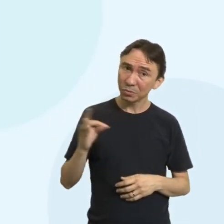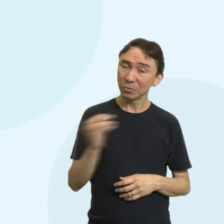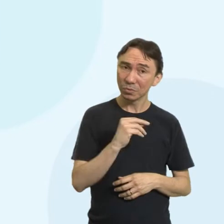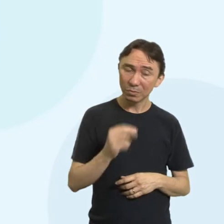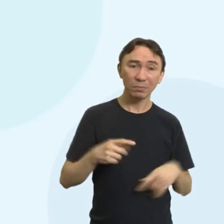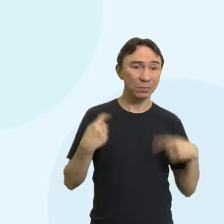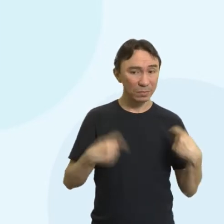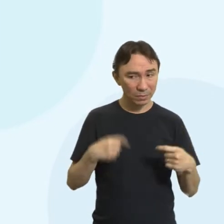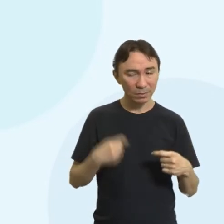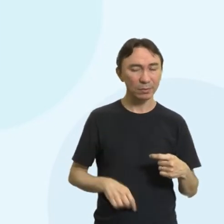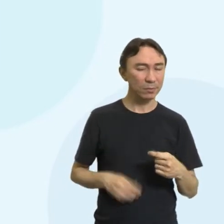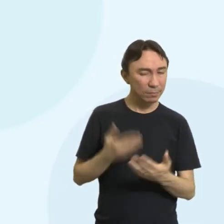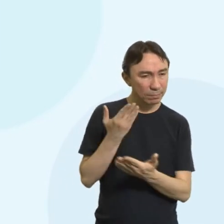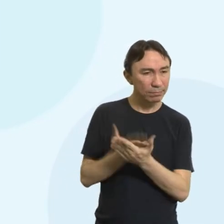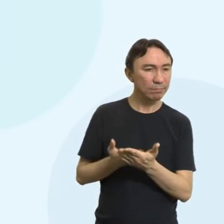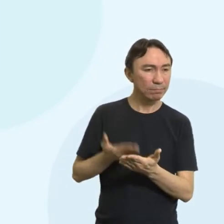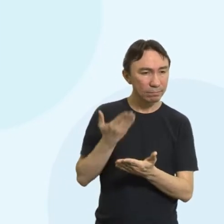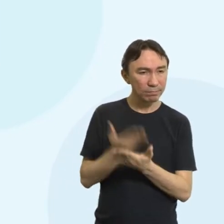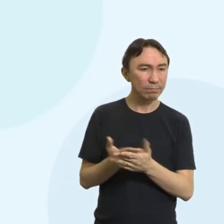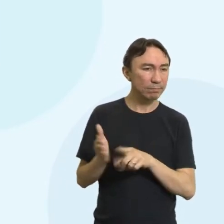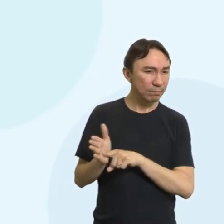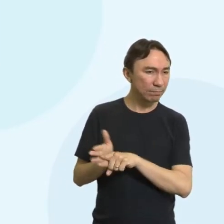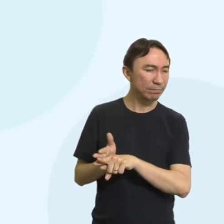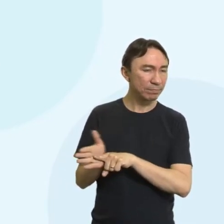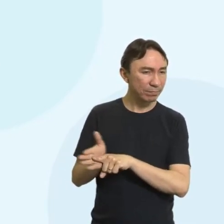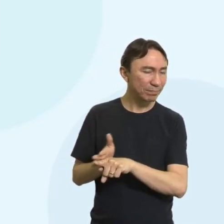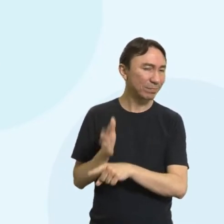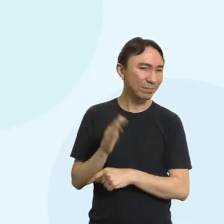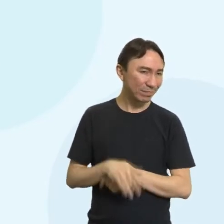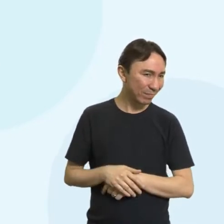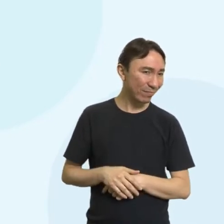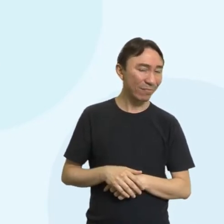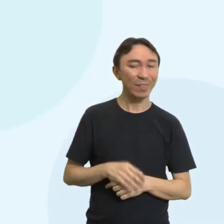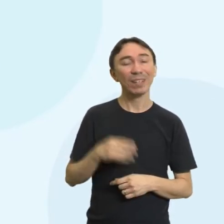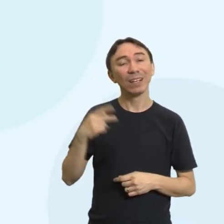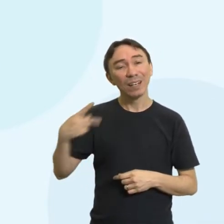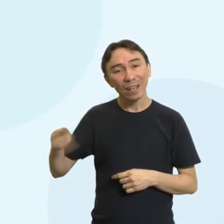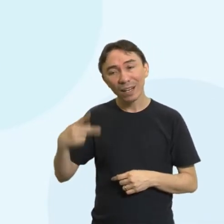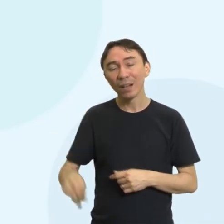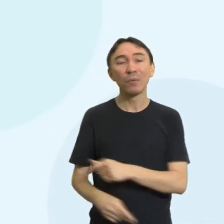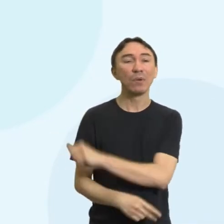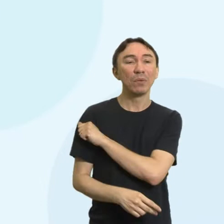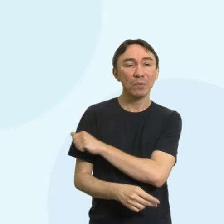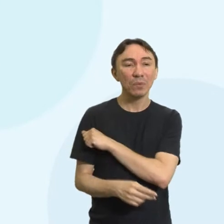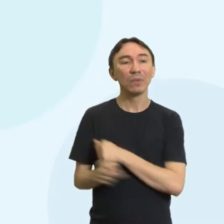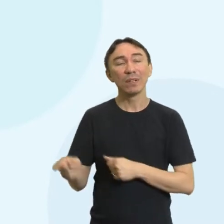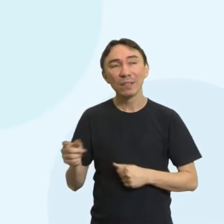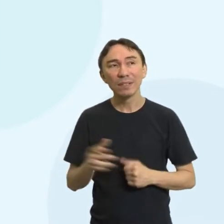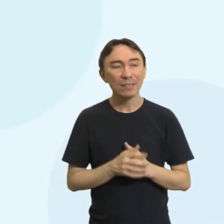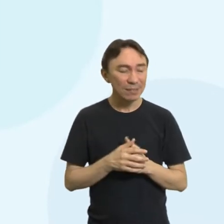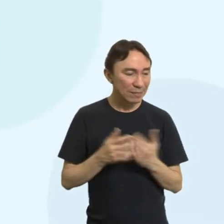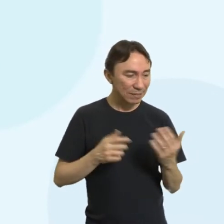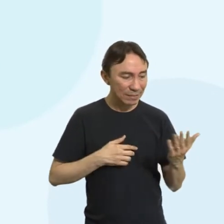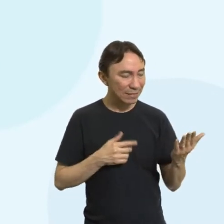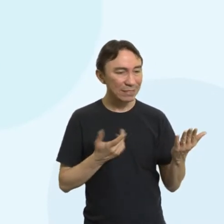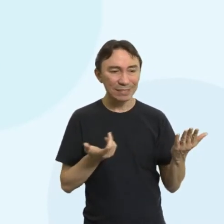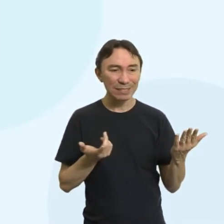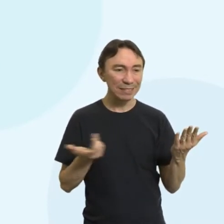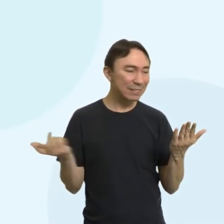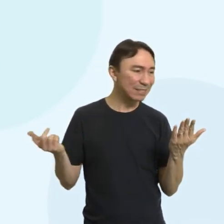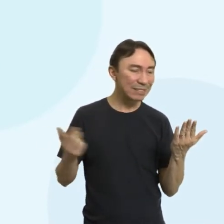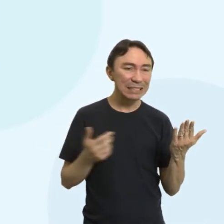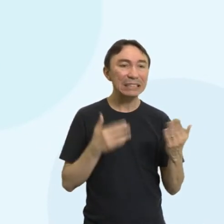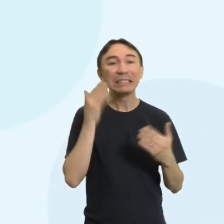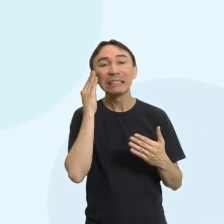estudante e, claro, por último, escutar esse leitor. O que será que ele conseguiu aí atribuir